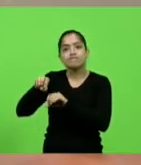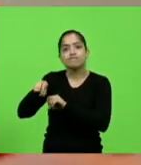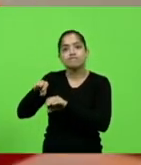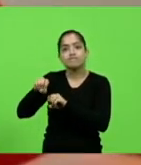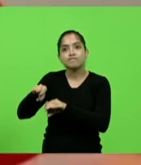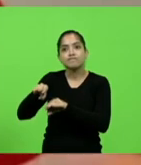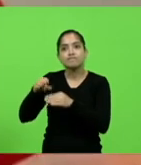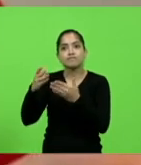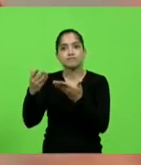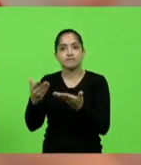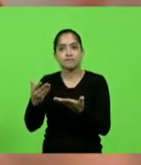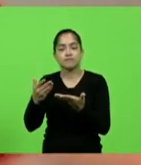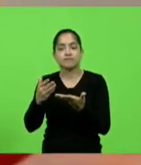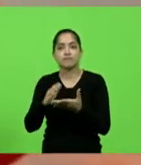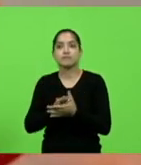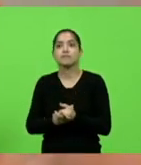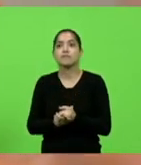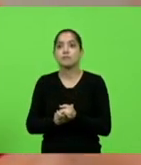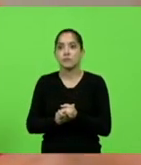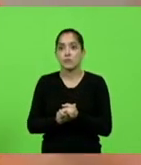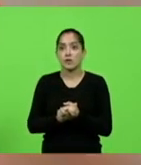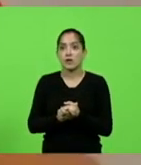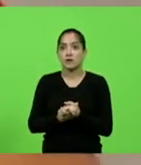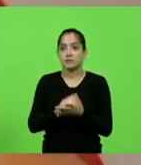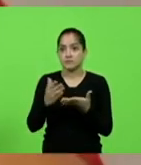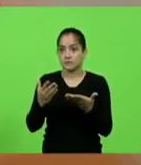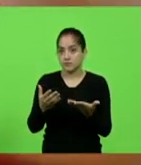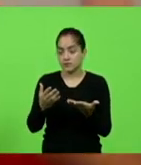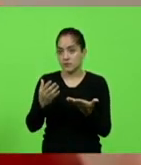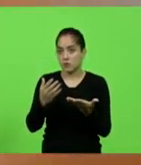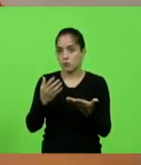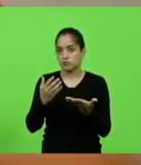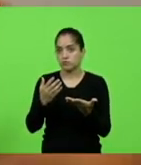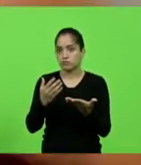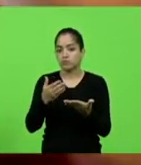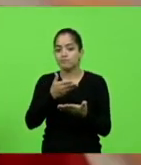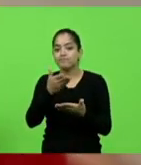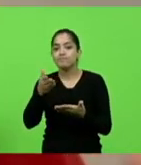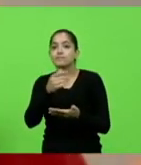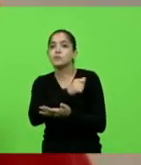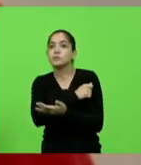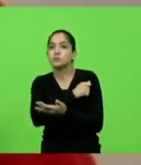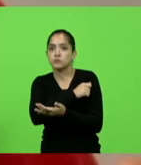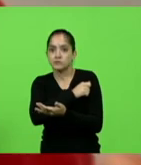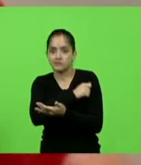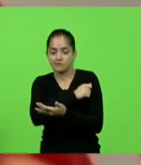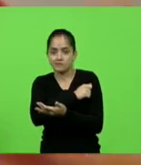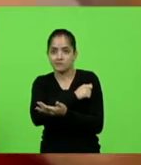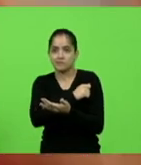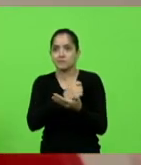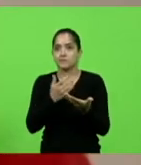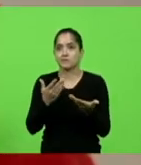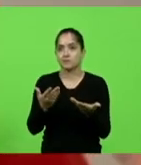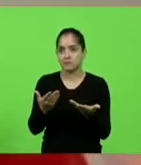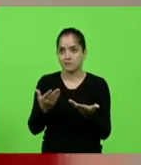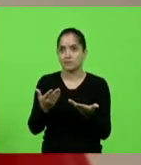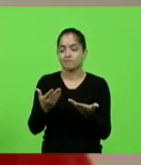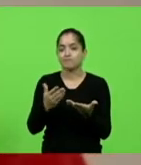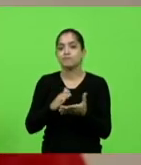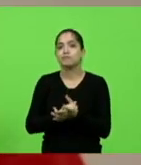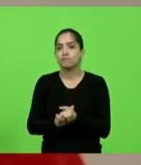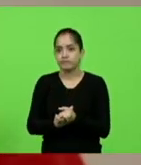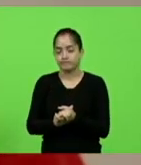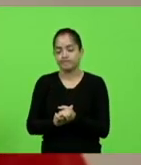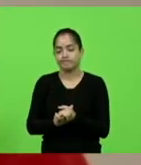de filhos. Né? Na educação doméstica são chamados seus estudantes ou meus estudantes. Então, fere a